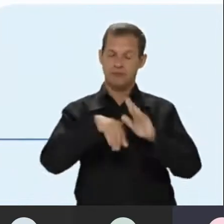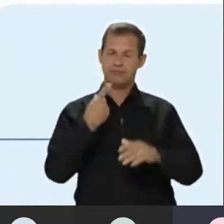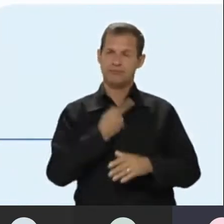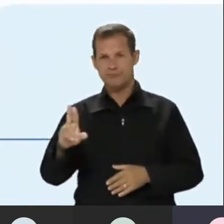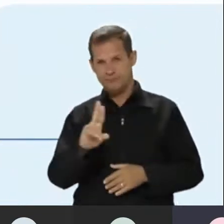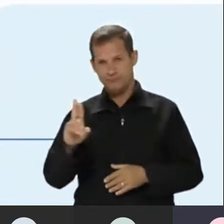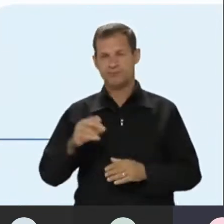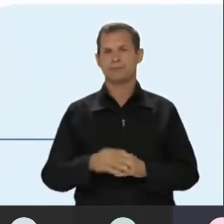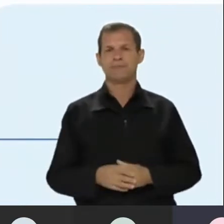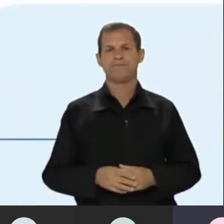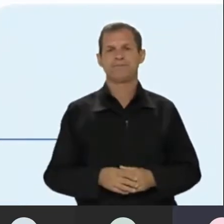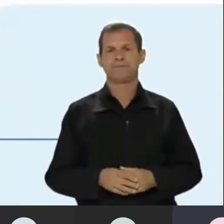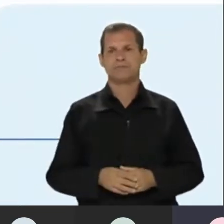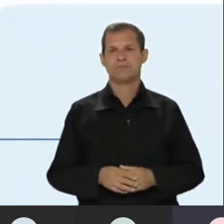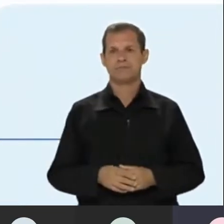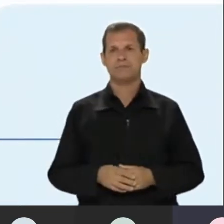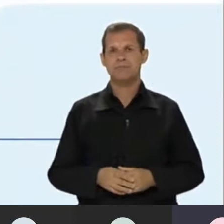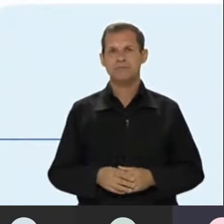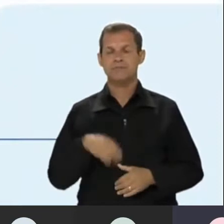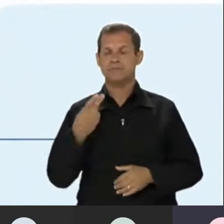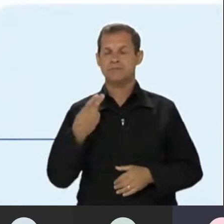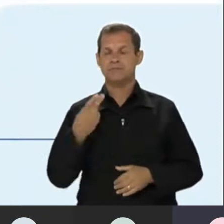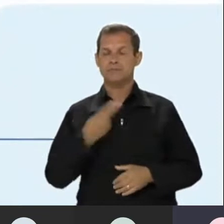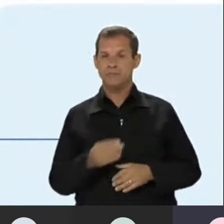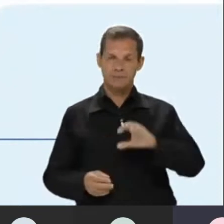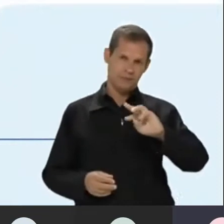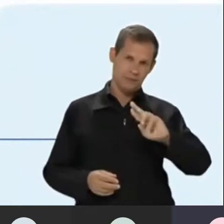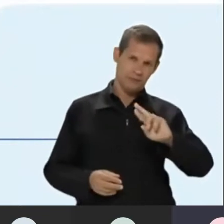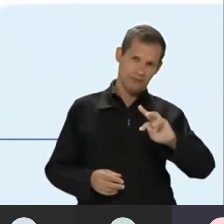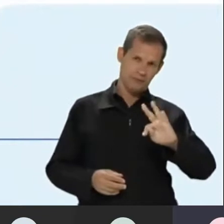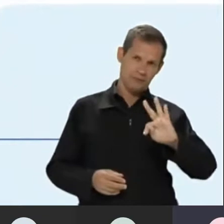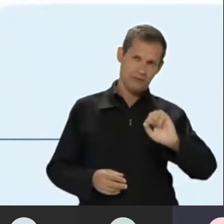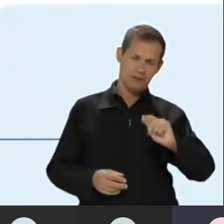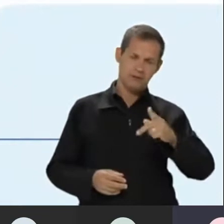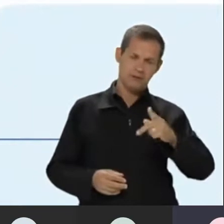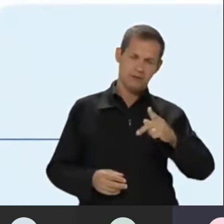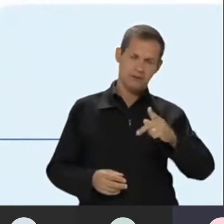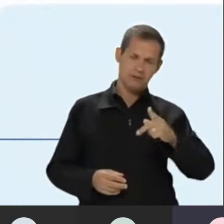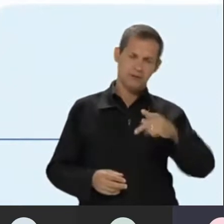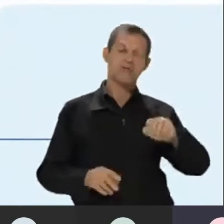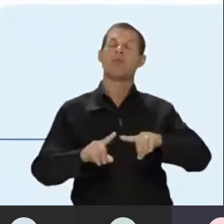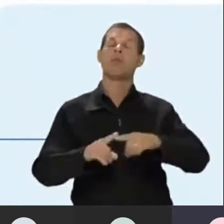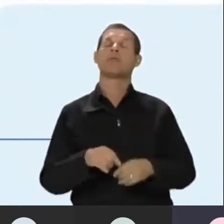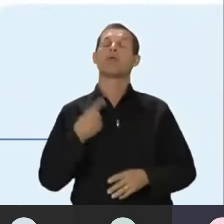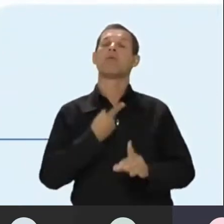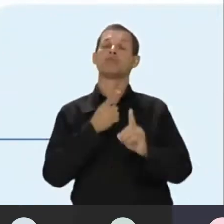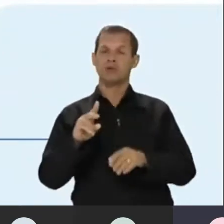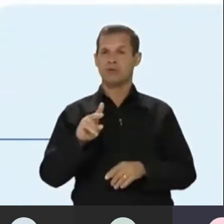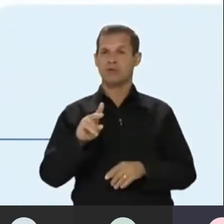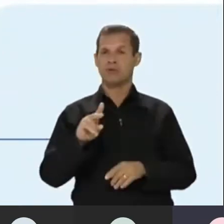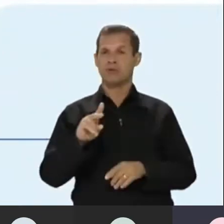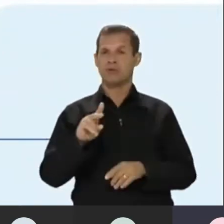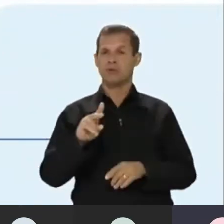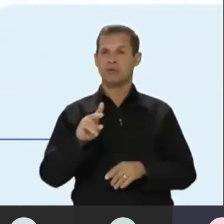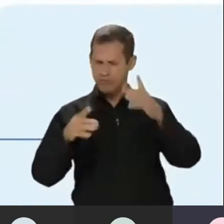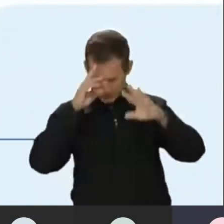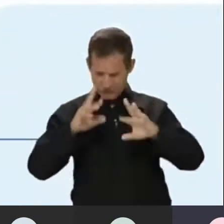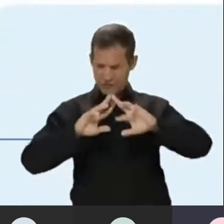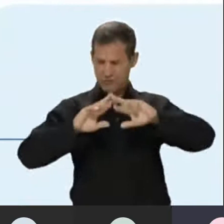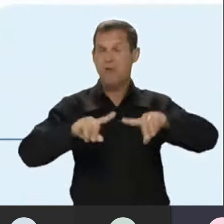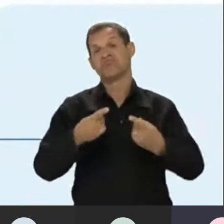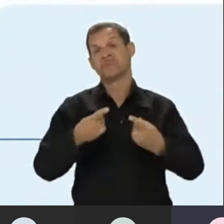gente utiliza a nossa carta psicométrica para encontrar a umidade relativa. Mas vamos supor que fosse o